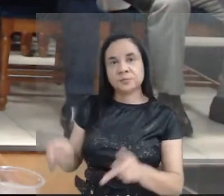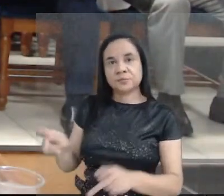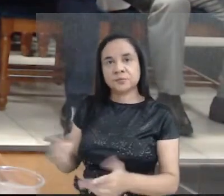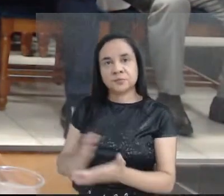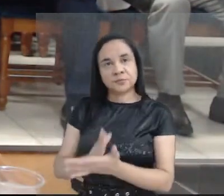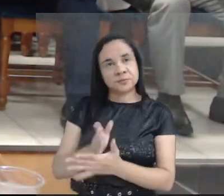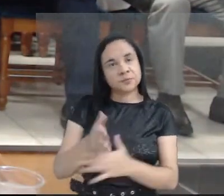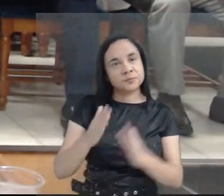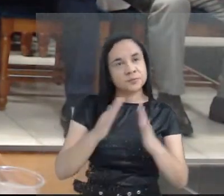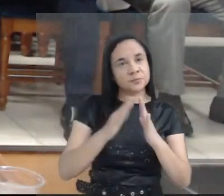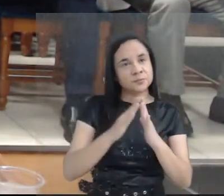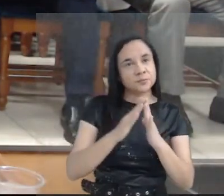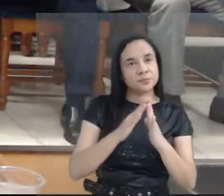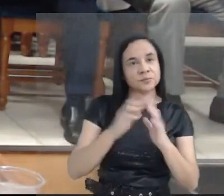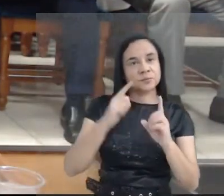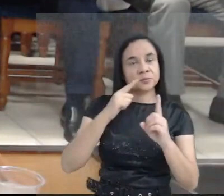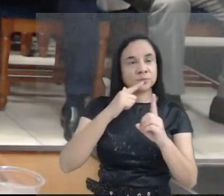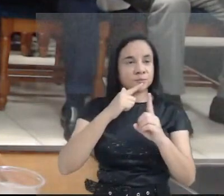Zorobabel.